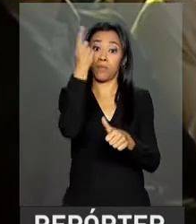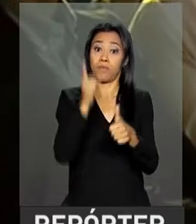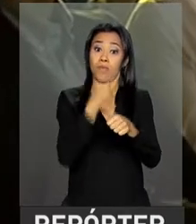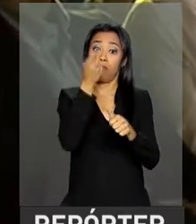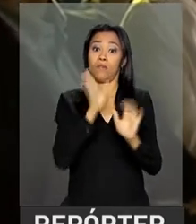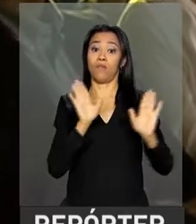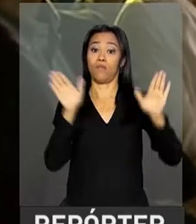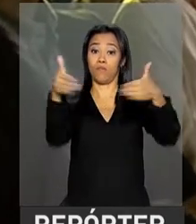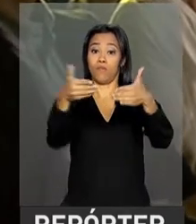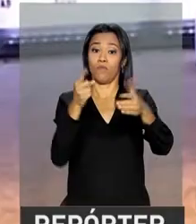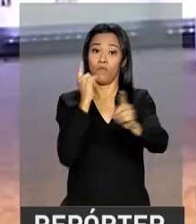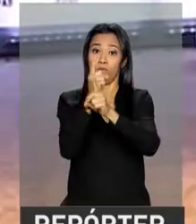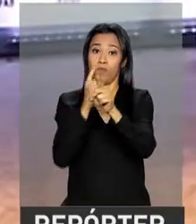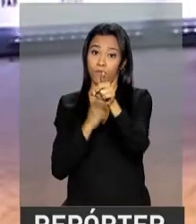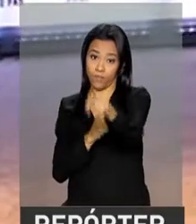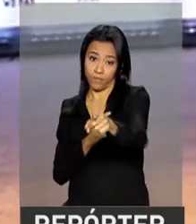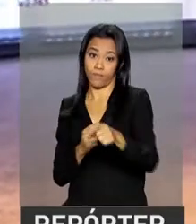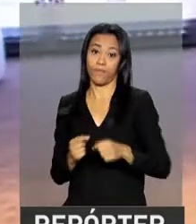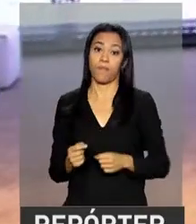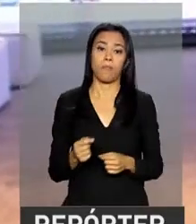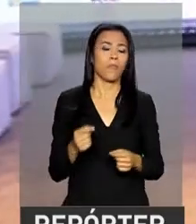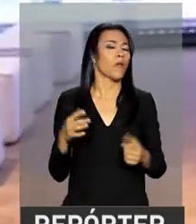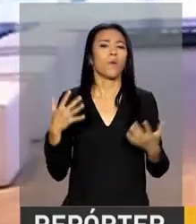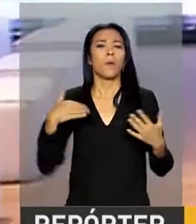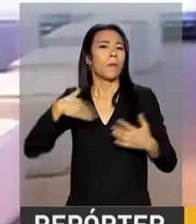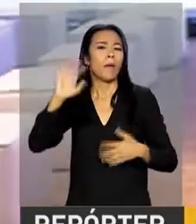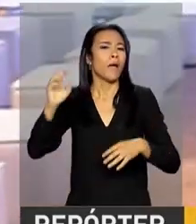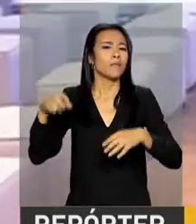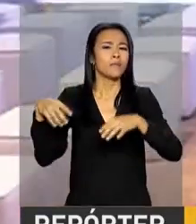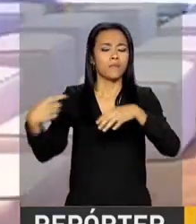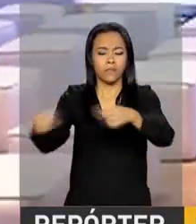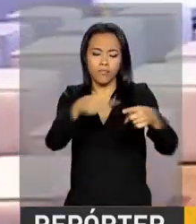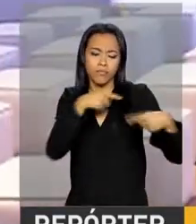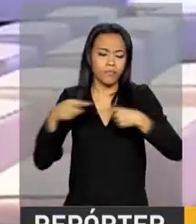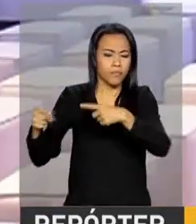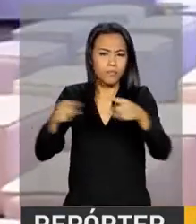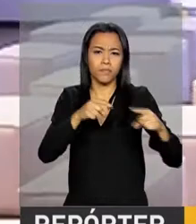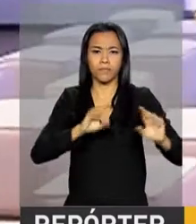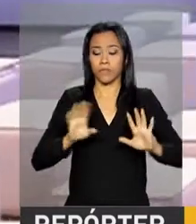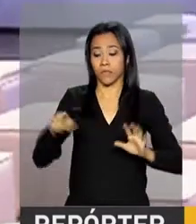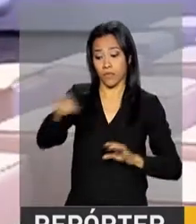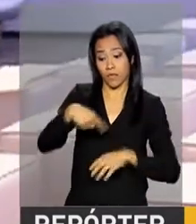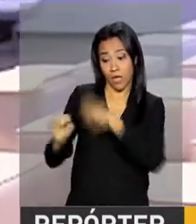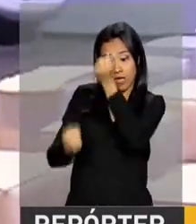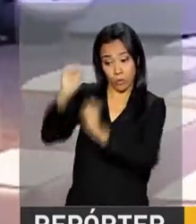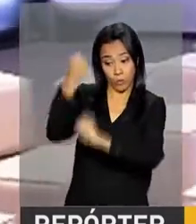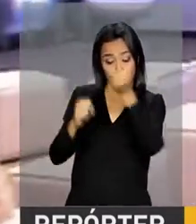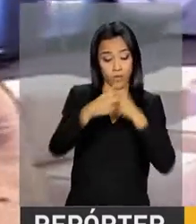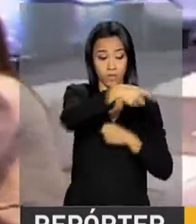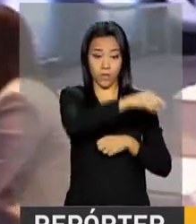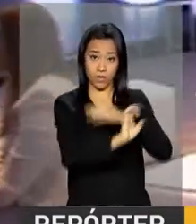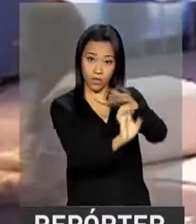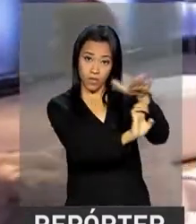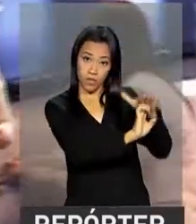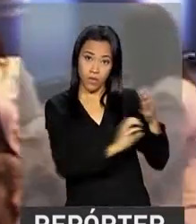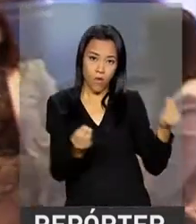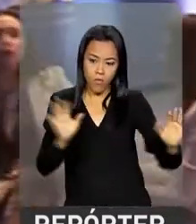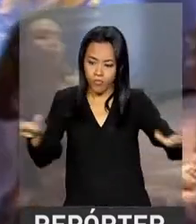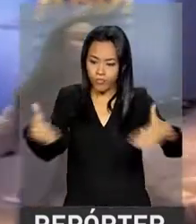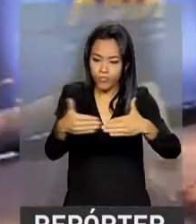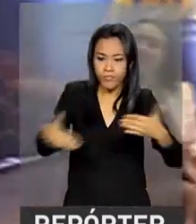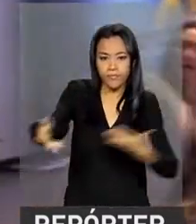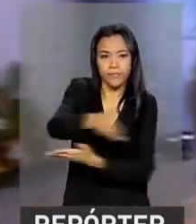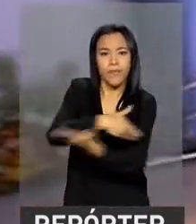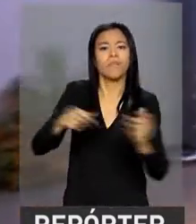startup indústria mais do que debater a importância da conexão da indústria com as estatais aqui no fórum esses dois segmentos podem